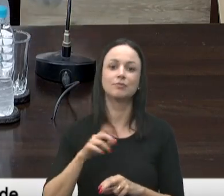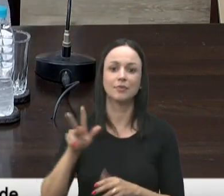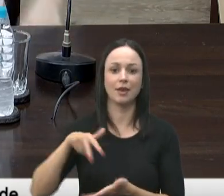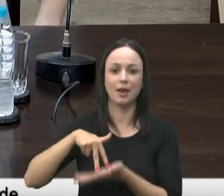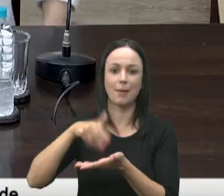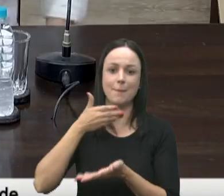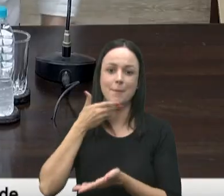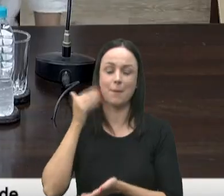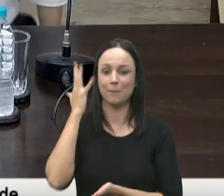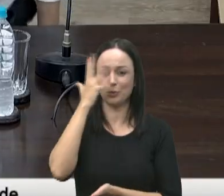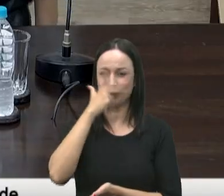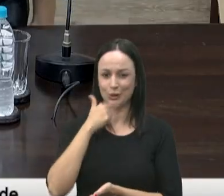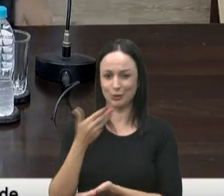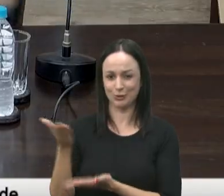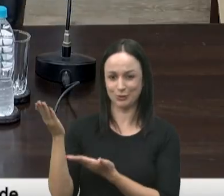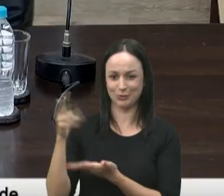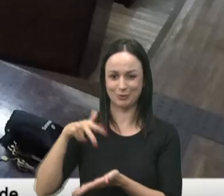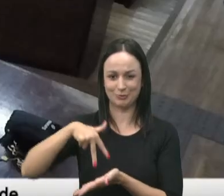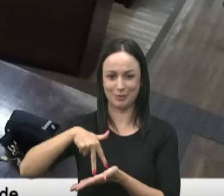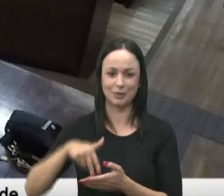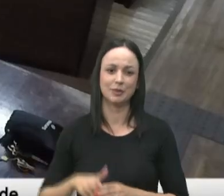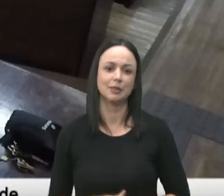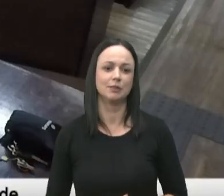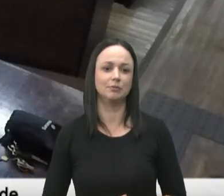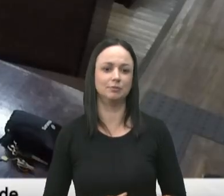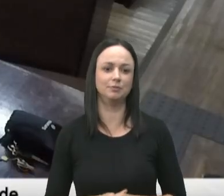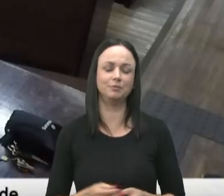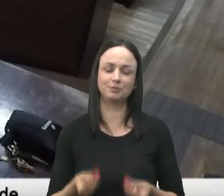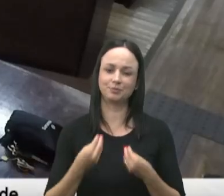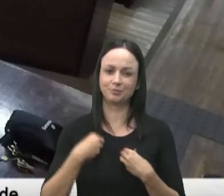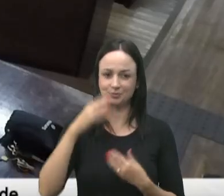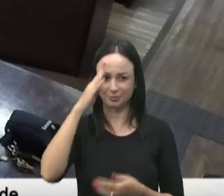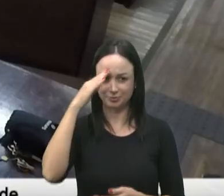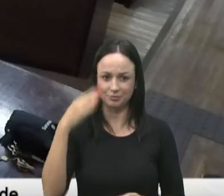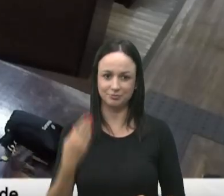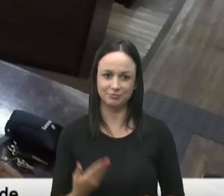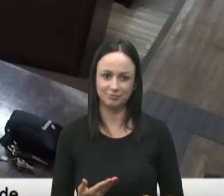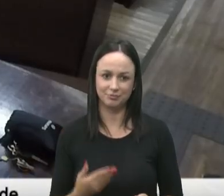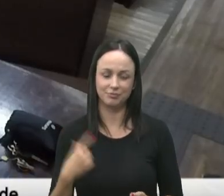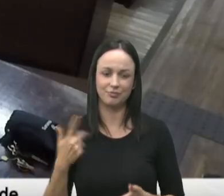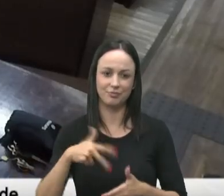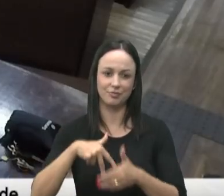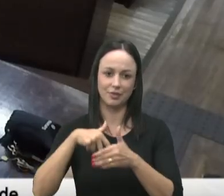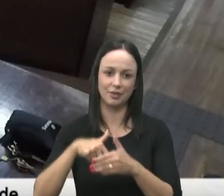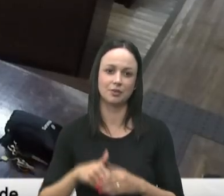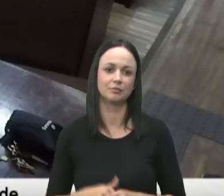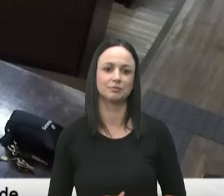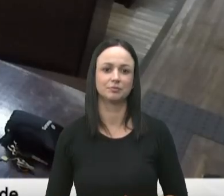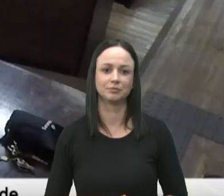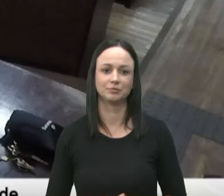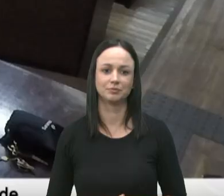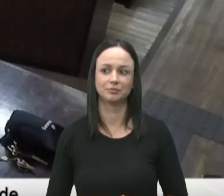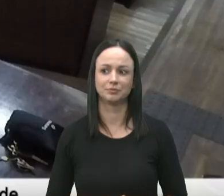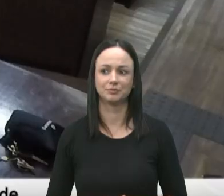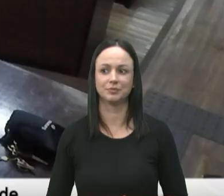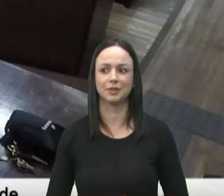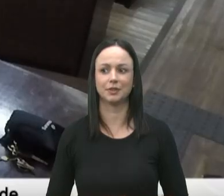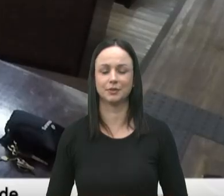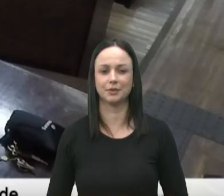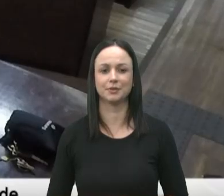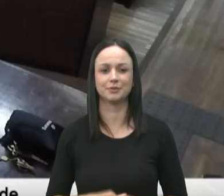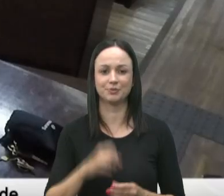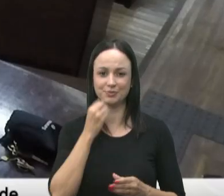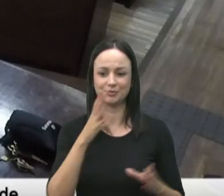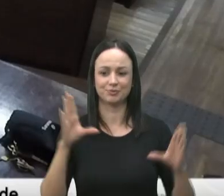bonito. Eu acho. Nos dê a honra de ocupar a nossa tribuna. Muito boa